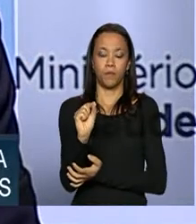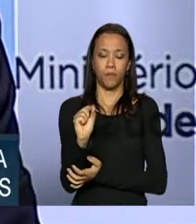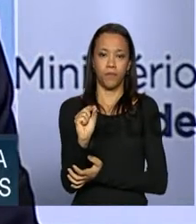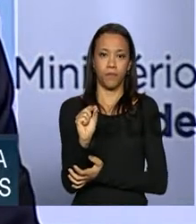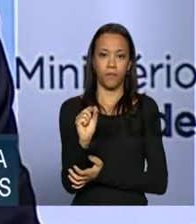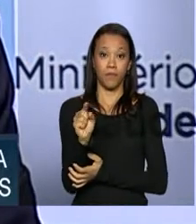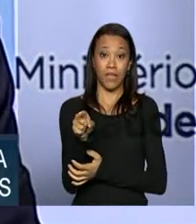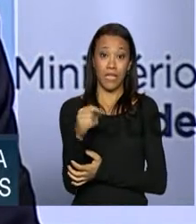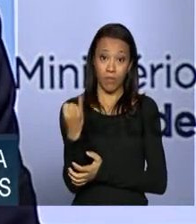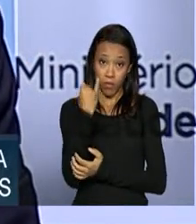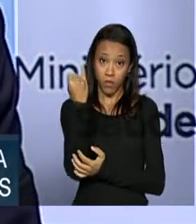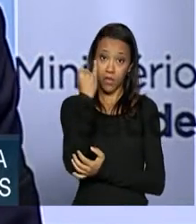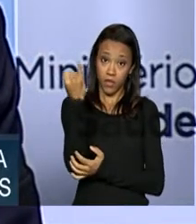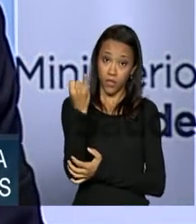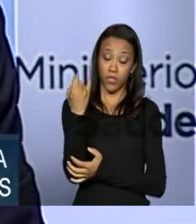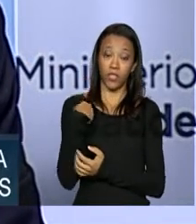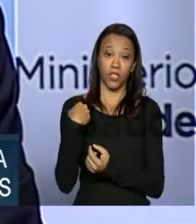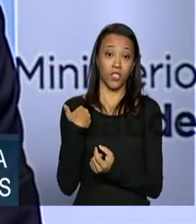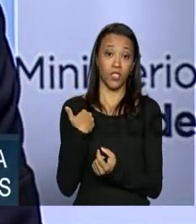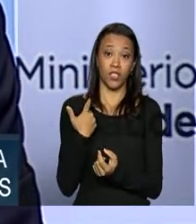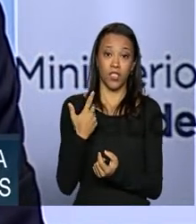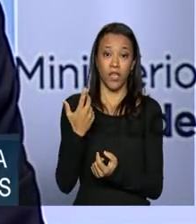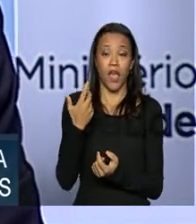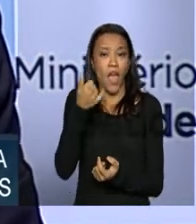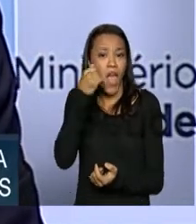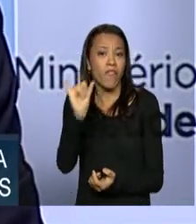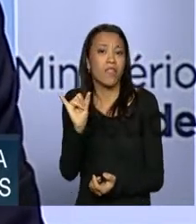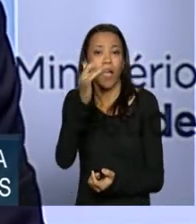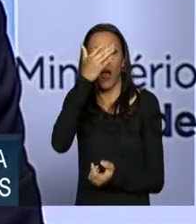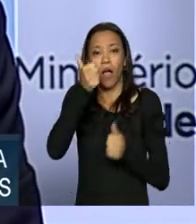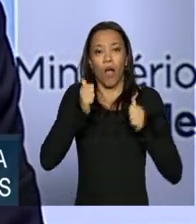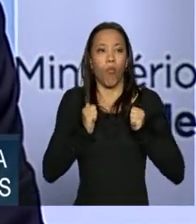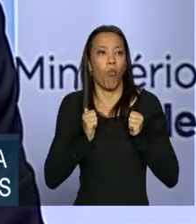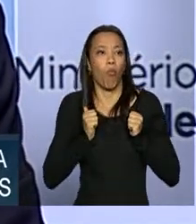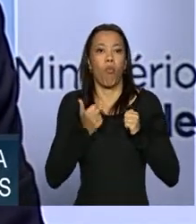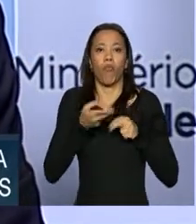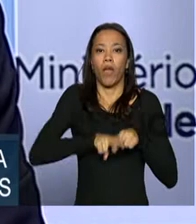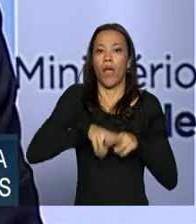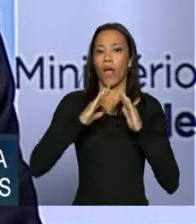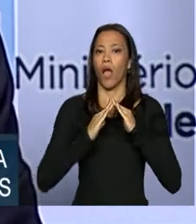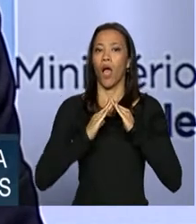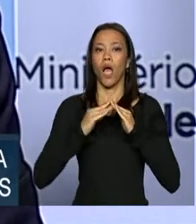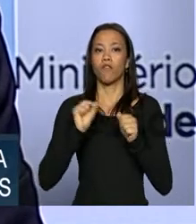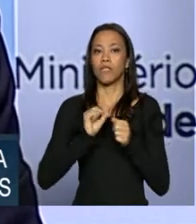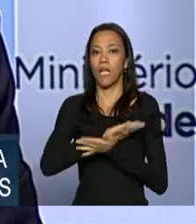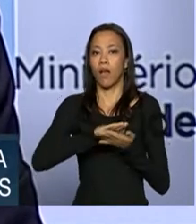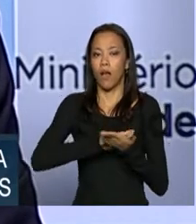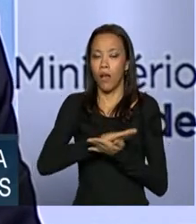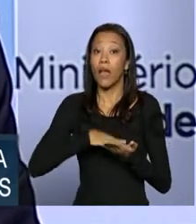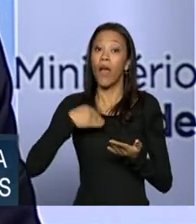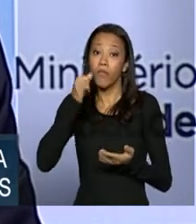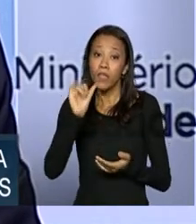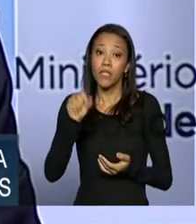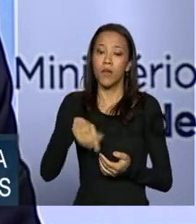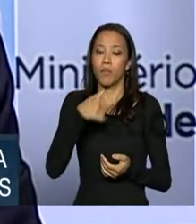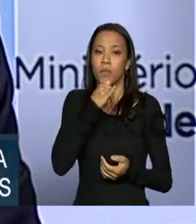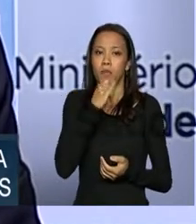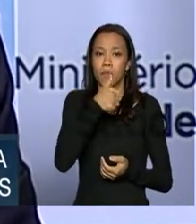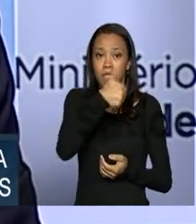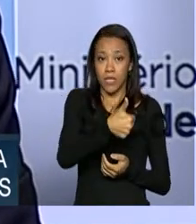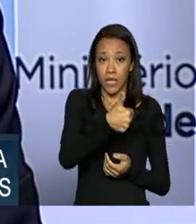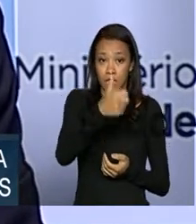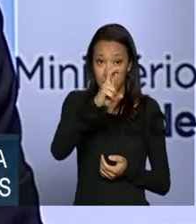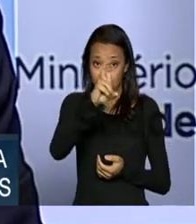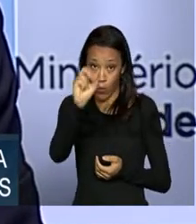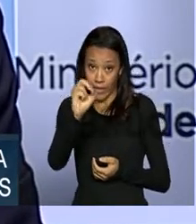à atividade física, o combate ao sedentarismo, extremamente importante. 150 minutos